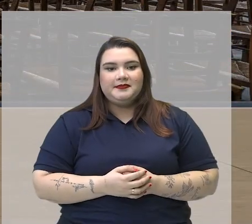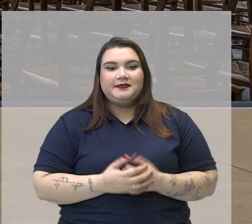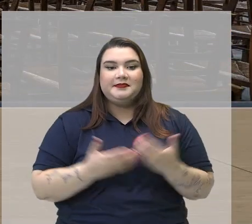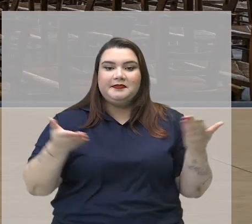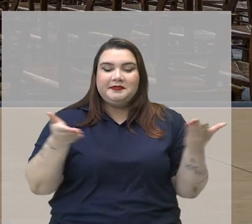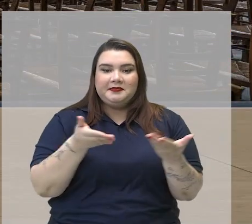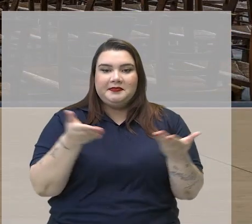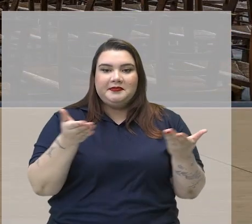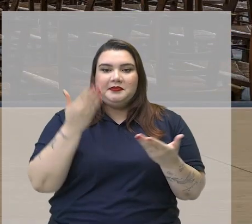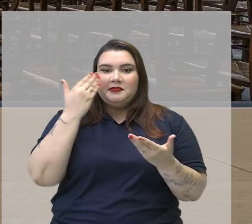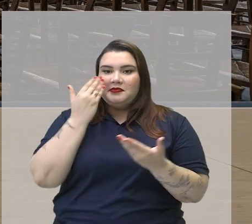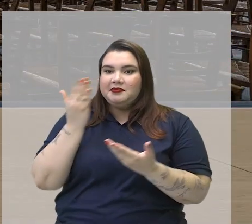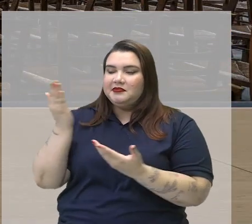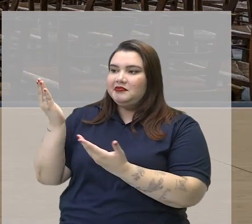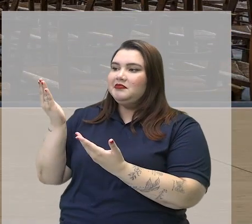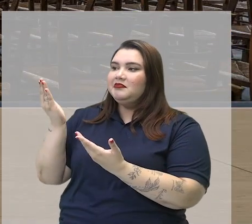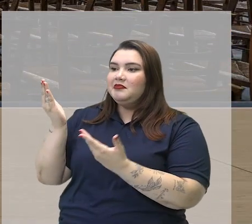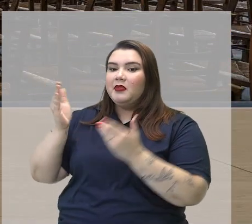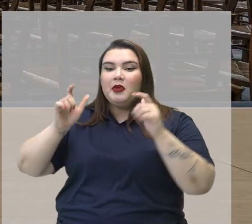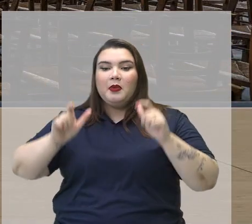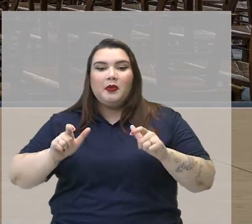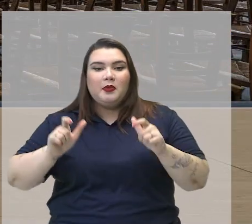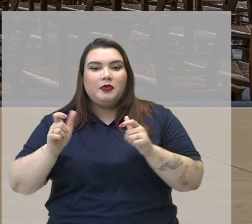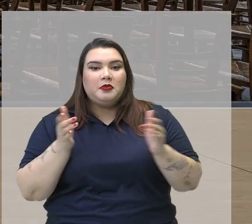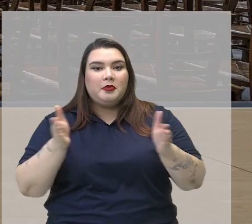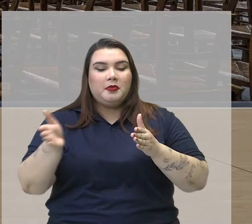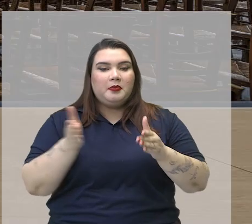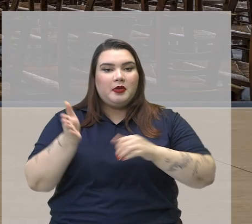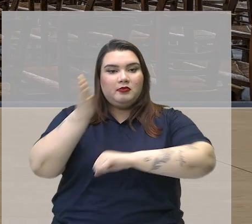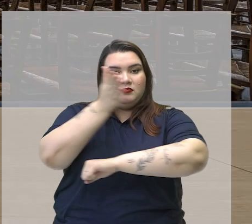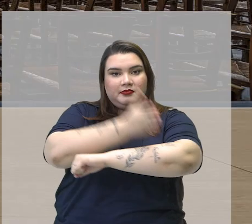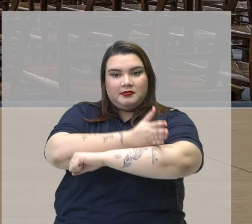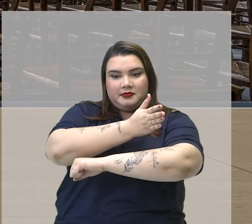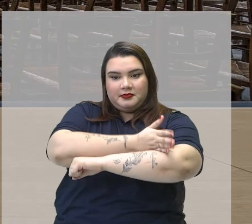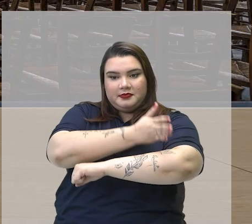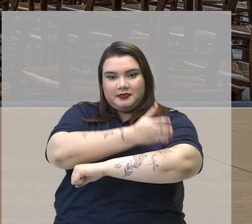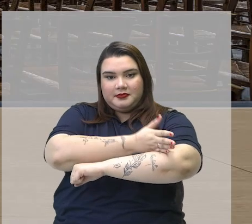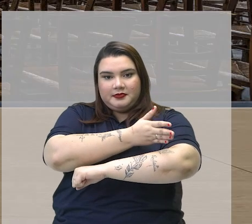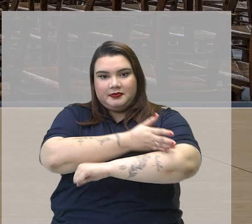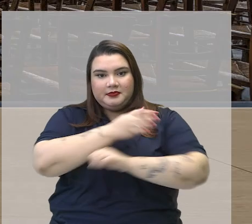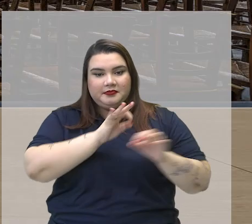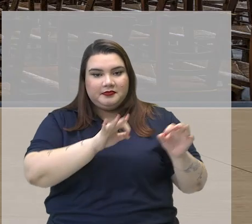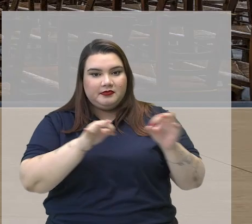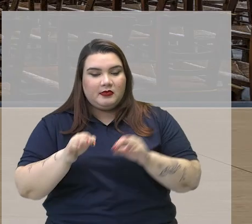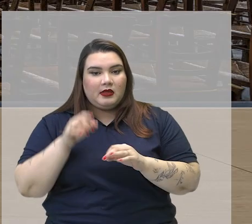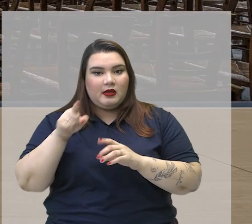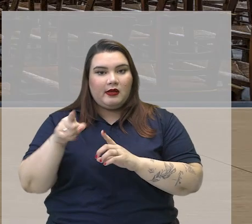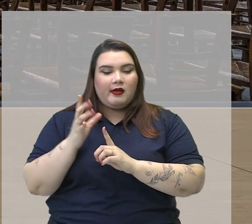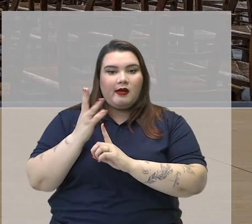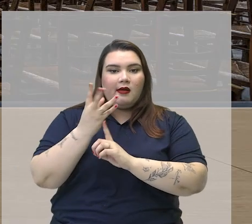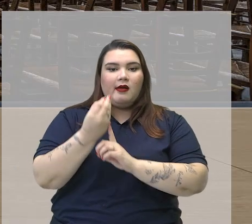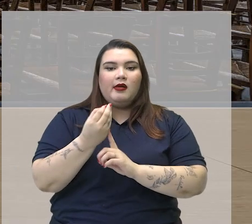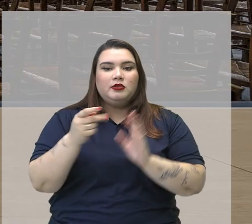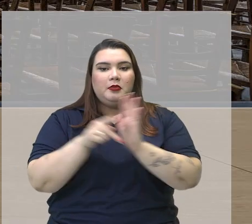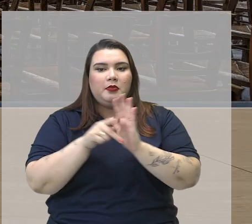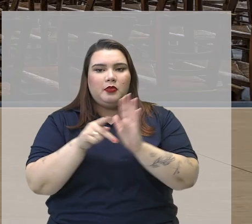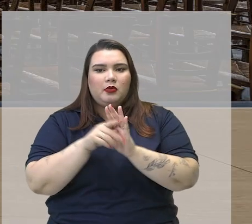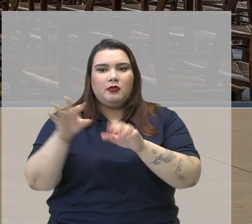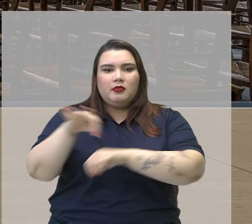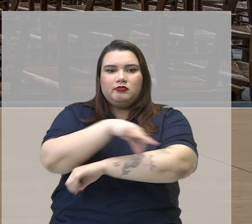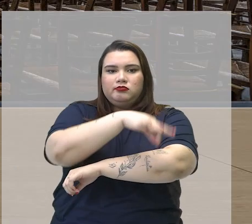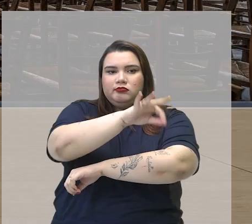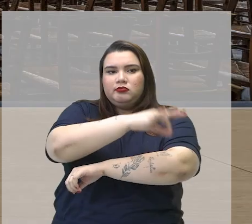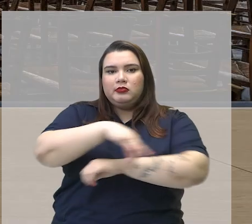Então, aqui nós estamos na Idade Média. Repare aqui a arquitetura dessa igreja. Então, ela é